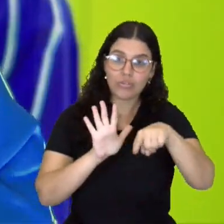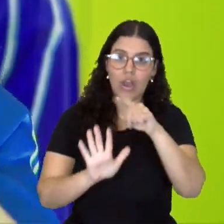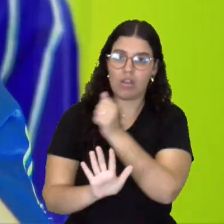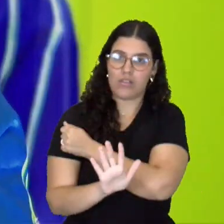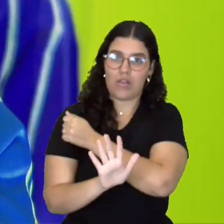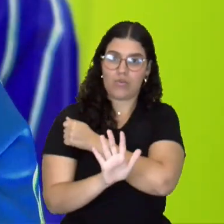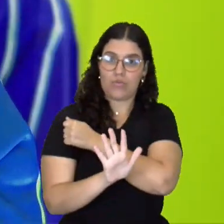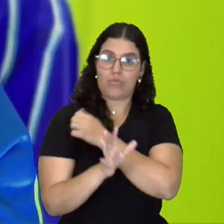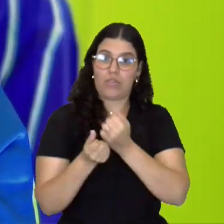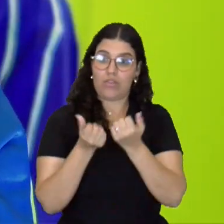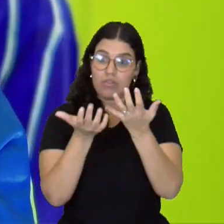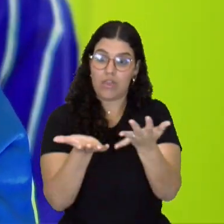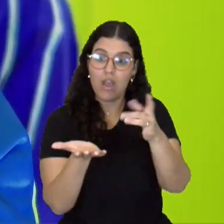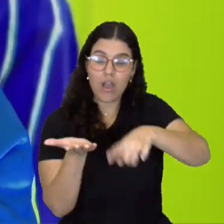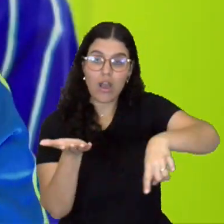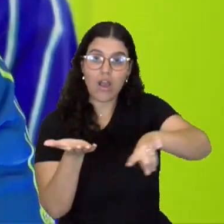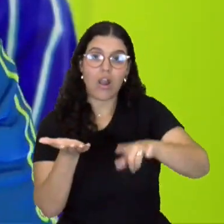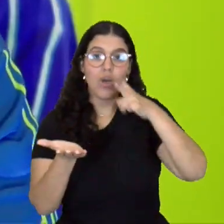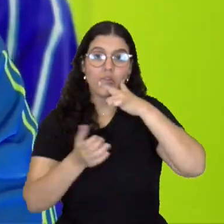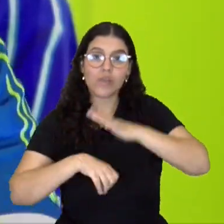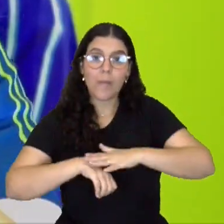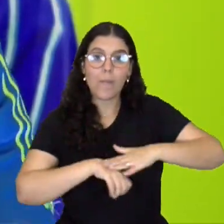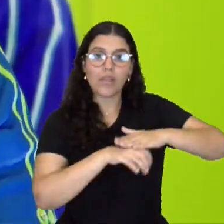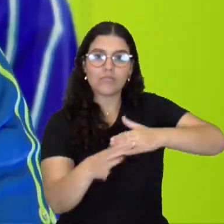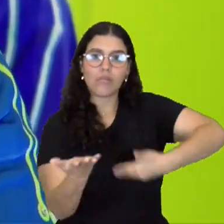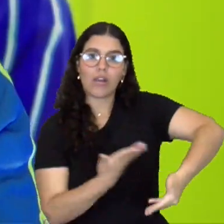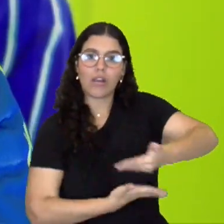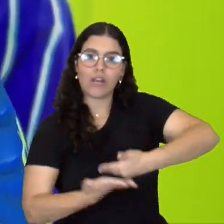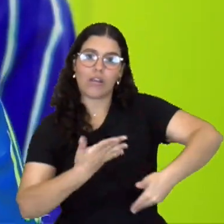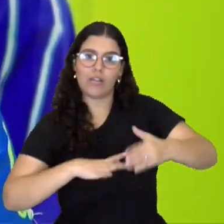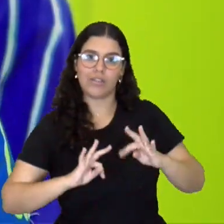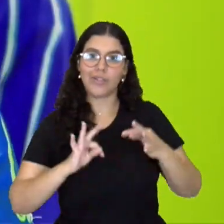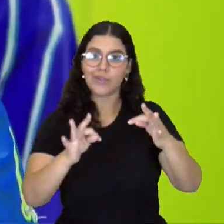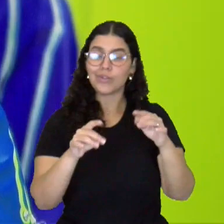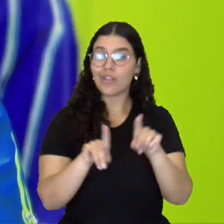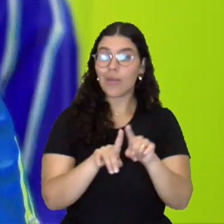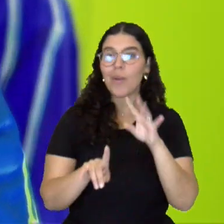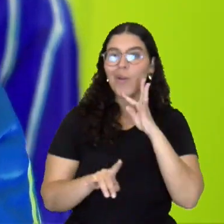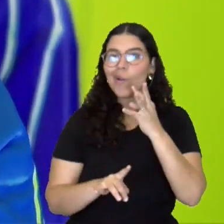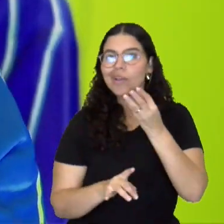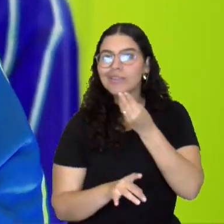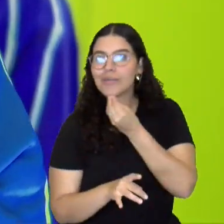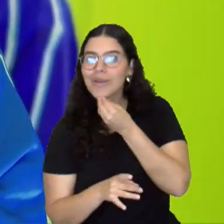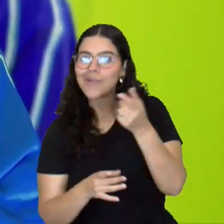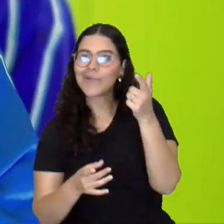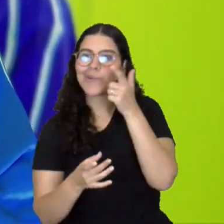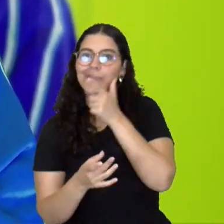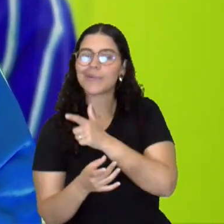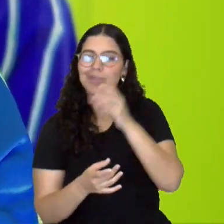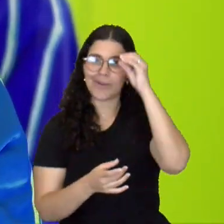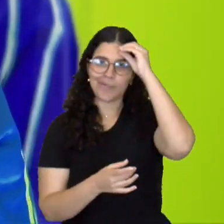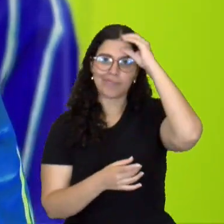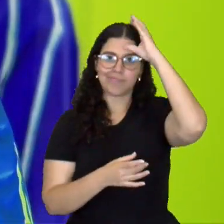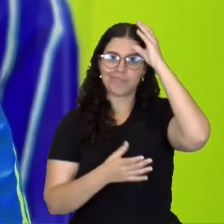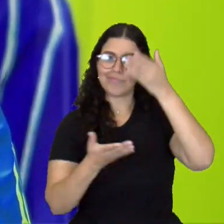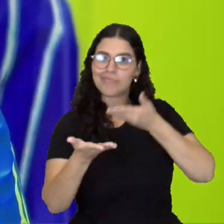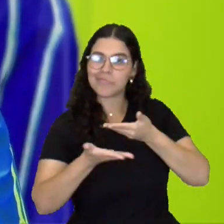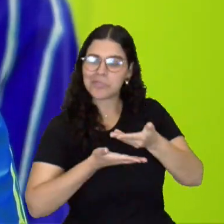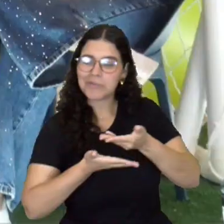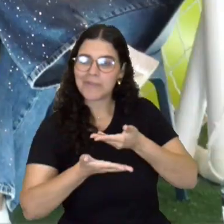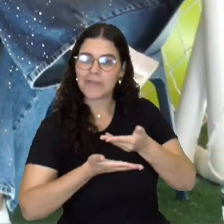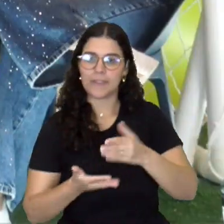momentos de interação com a tecnologia e também de troca de conhecimento com os nossos estudantes. Perfeito, perfeito.